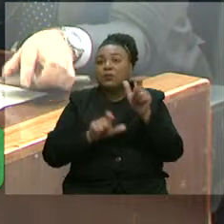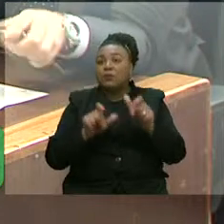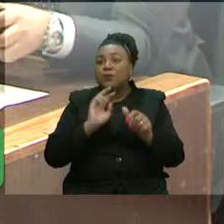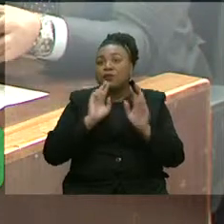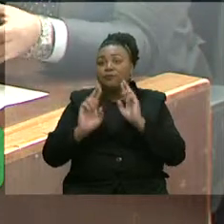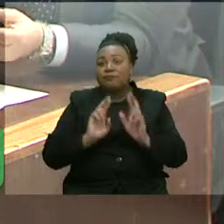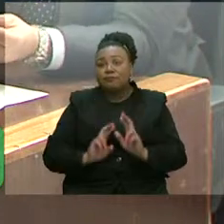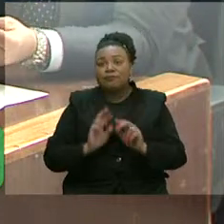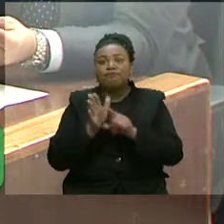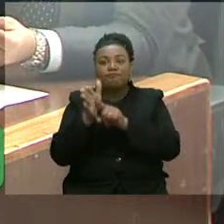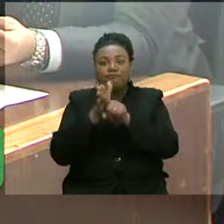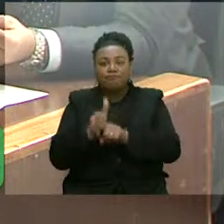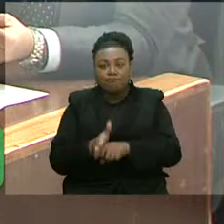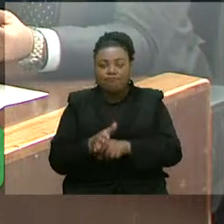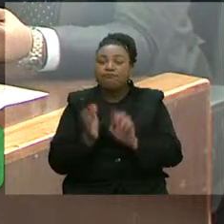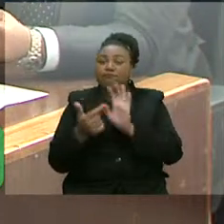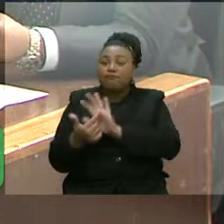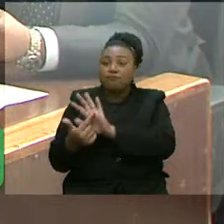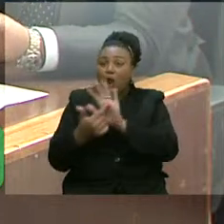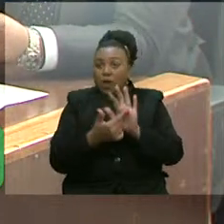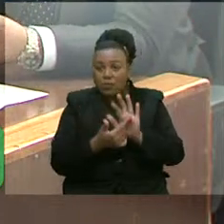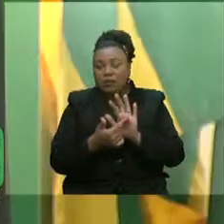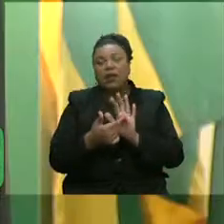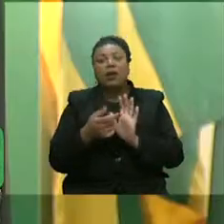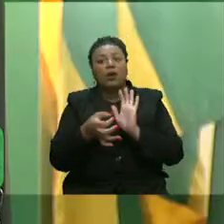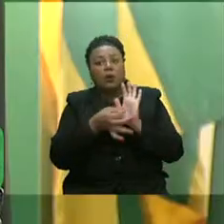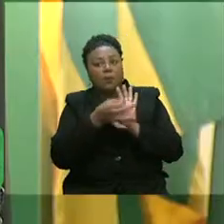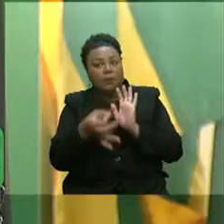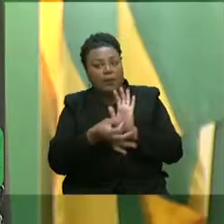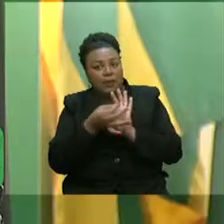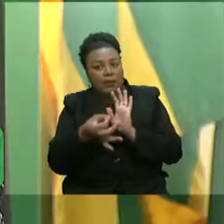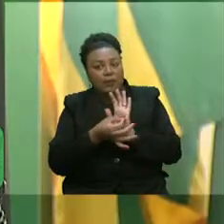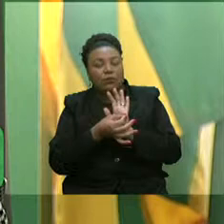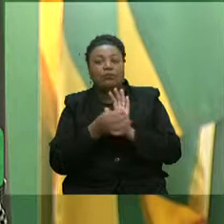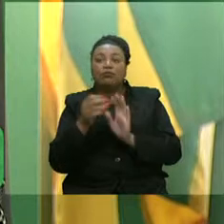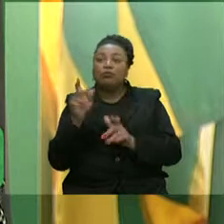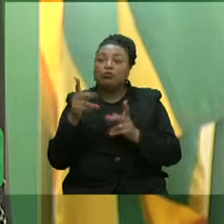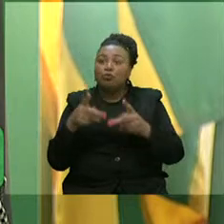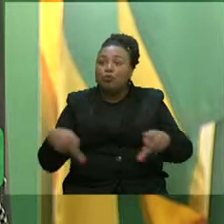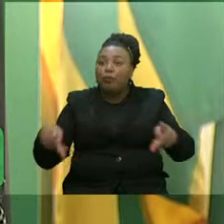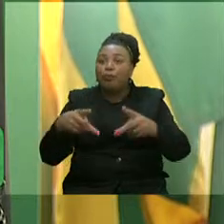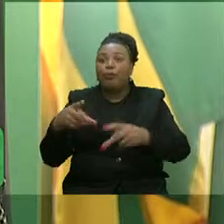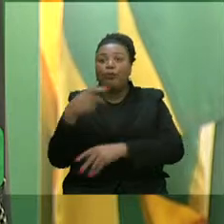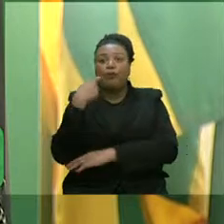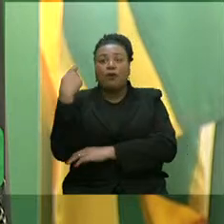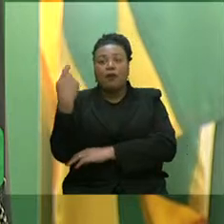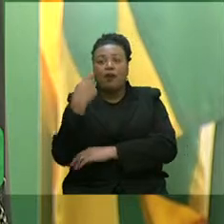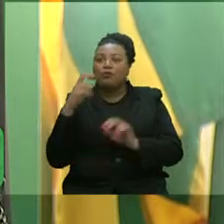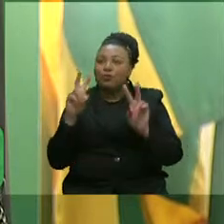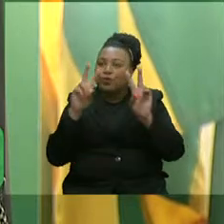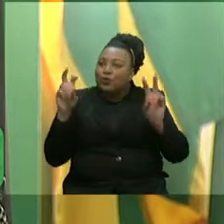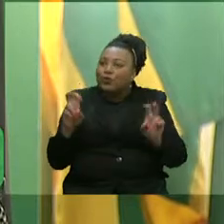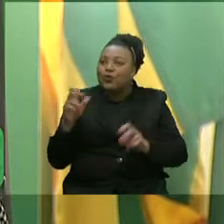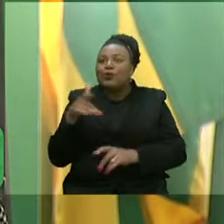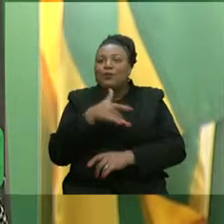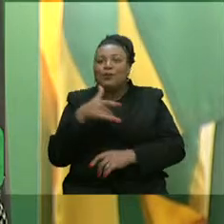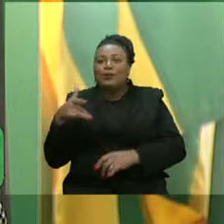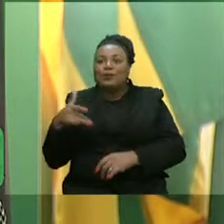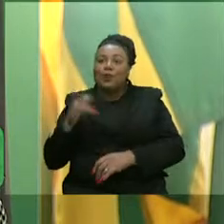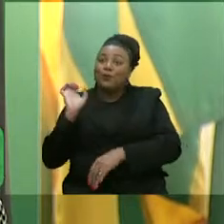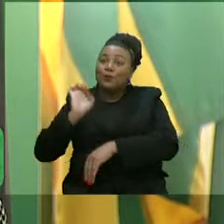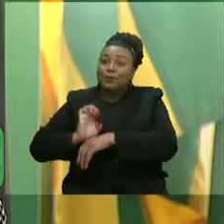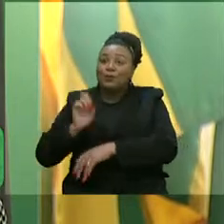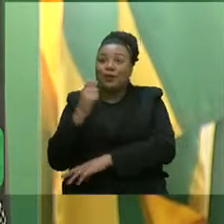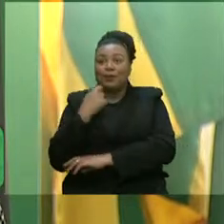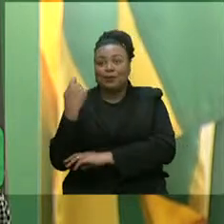que retrata nesta pesquisa a opinião dos gaúchos sobre a saúde no estado do Rio